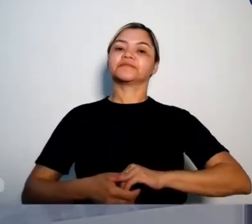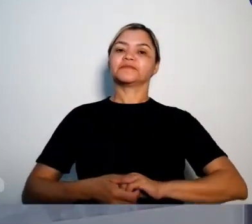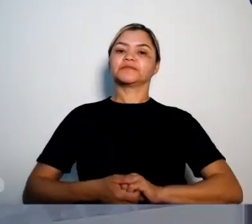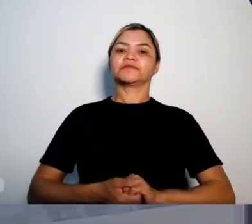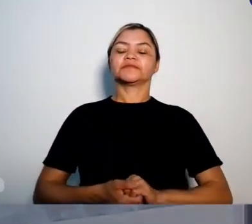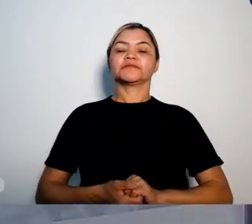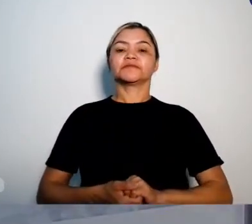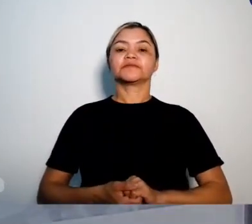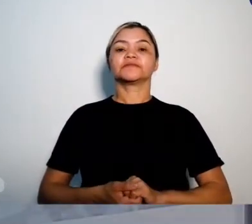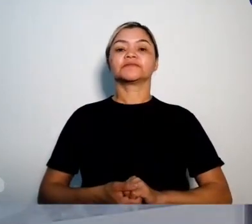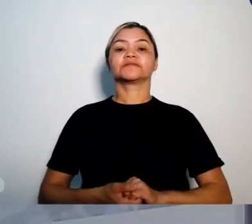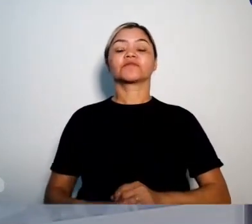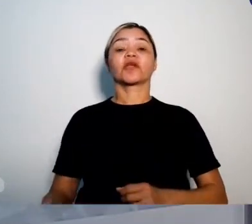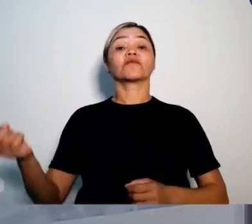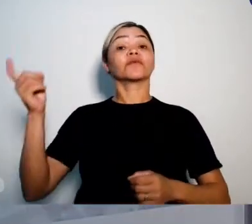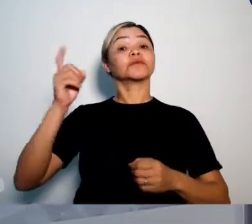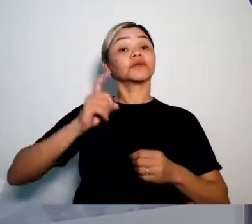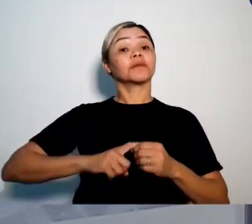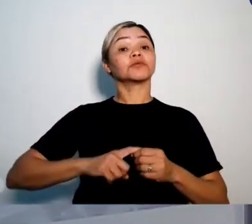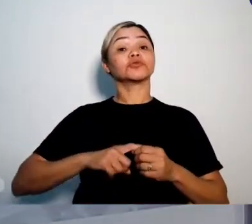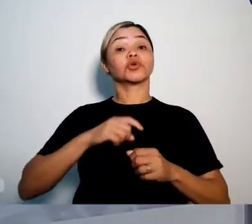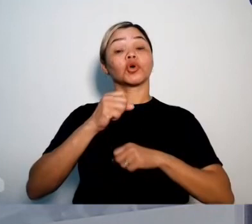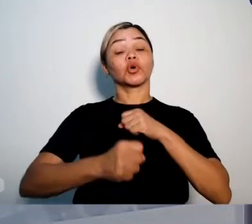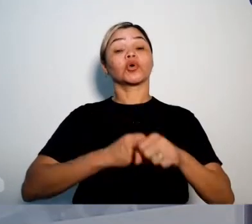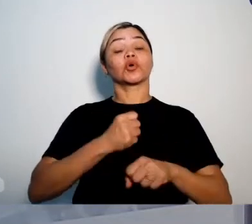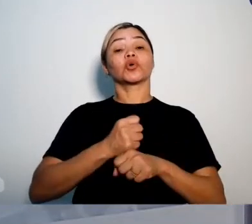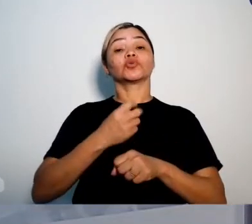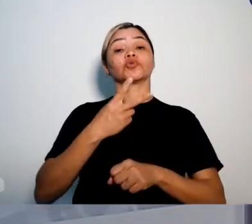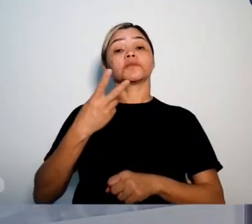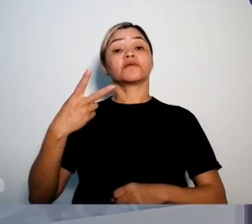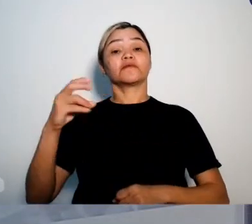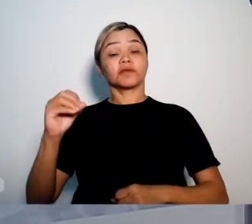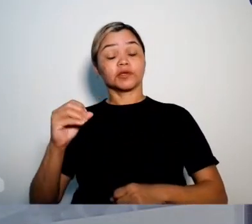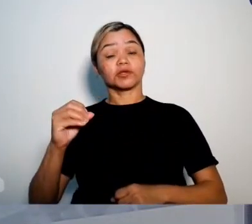Depois retornaremos só o ano que vem, em sessões